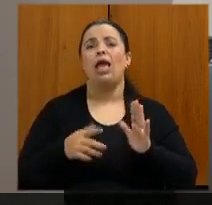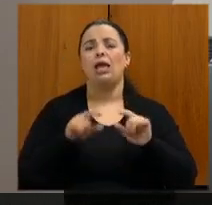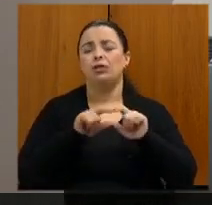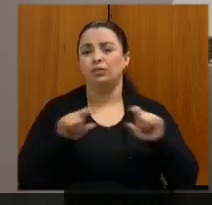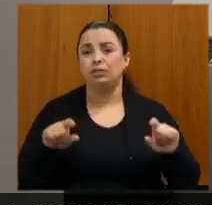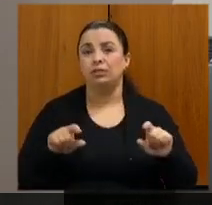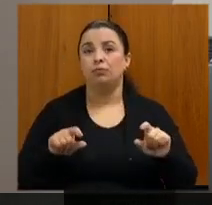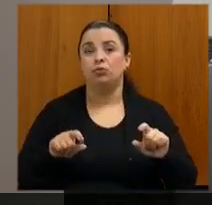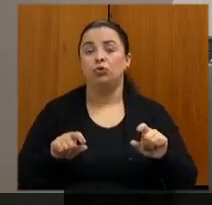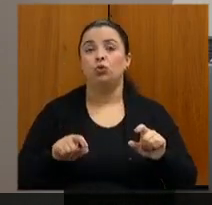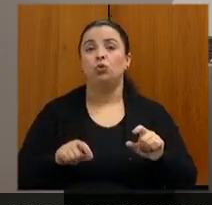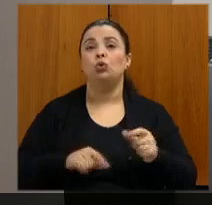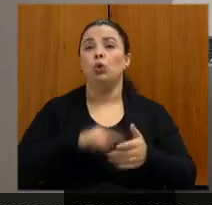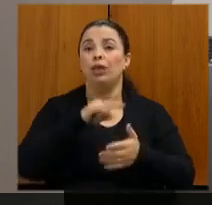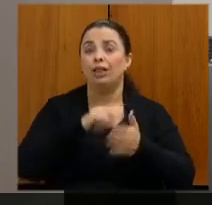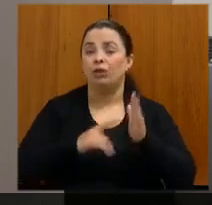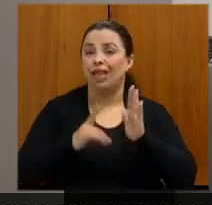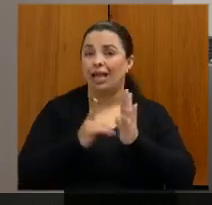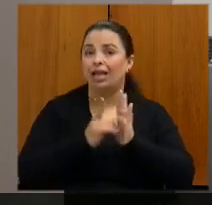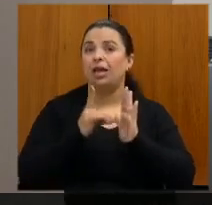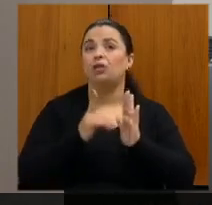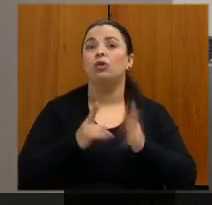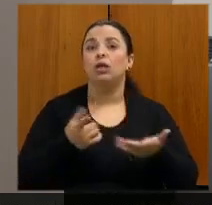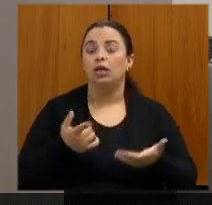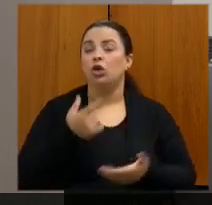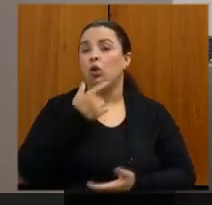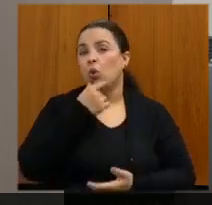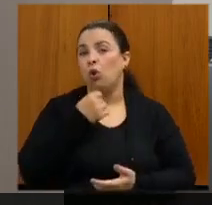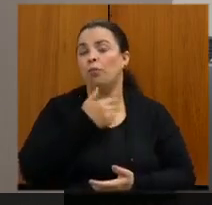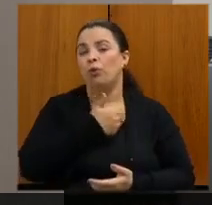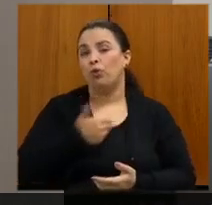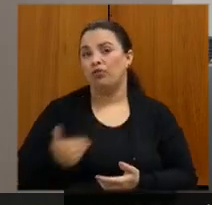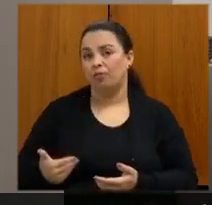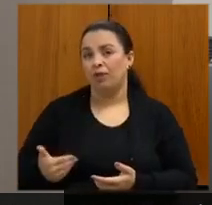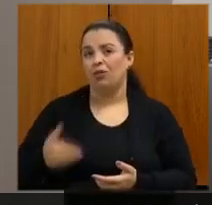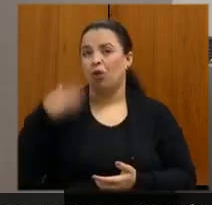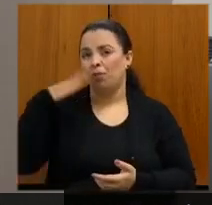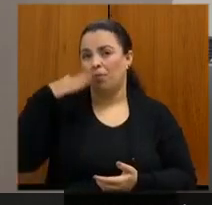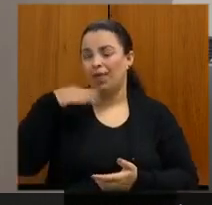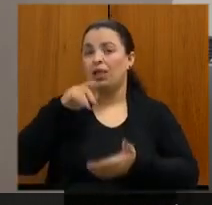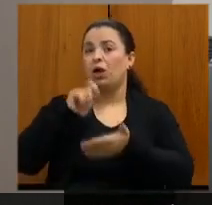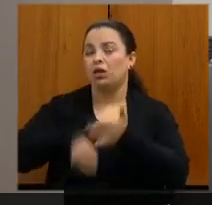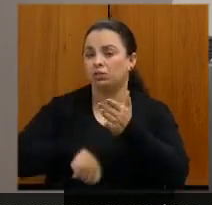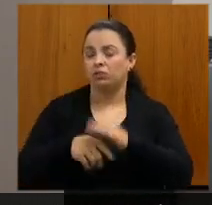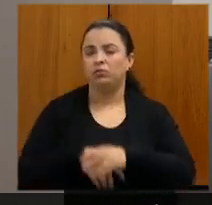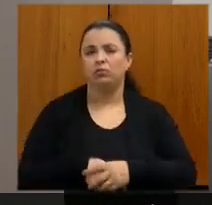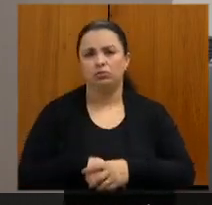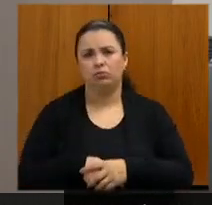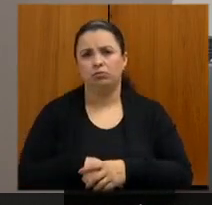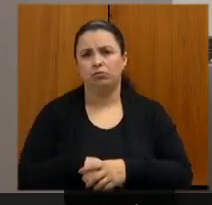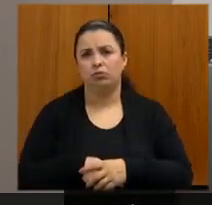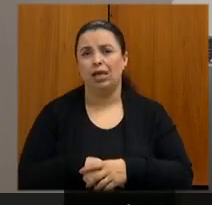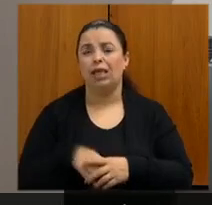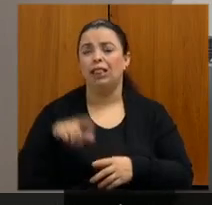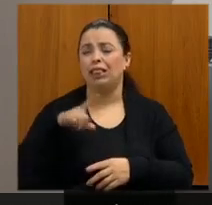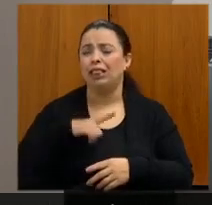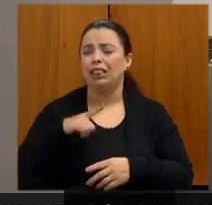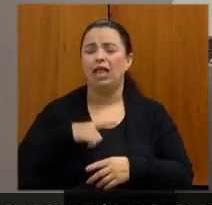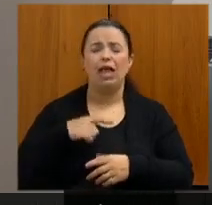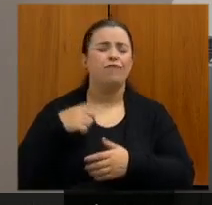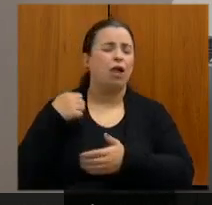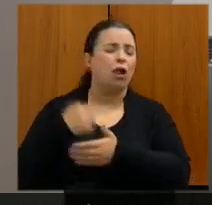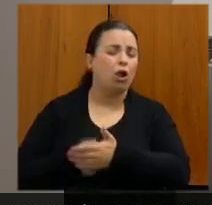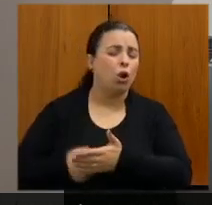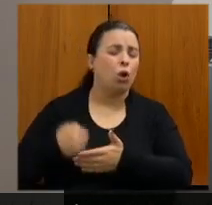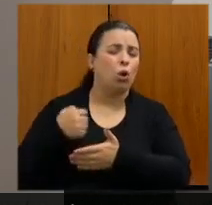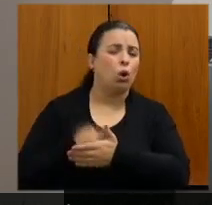fim foi assinado pelo Governador à época Fernando Pimentel foram dias e dias de construção de